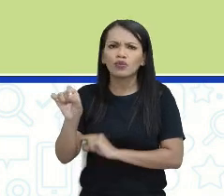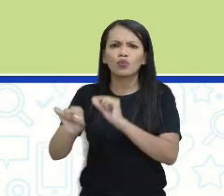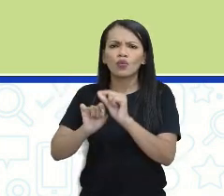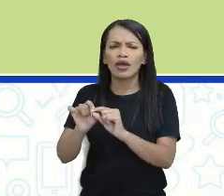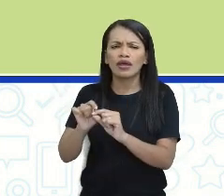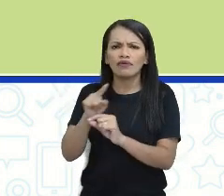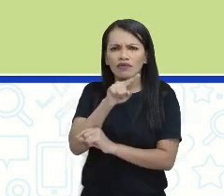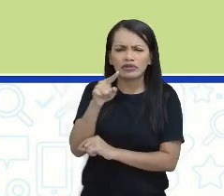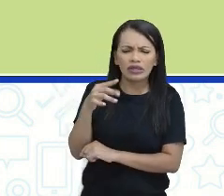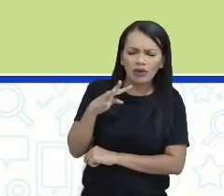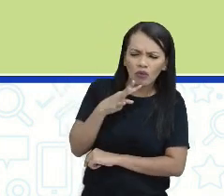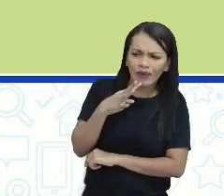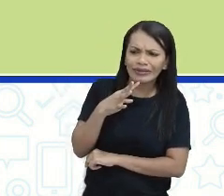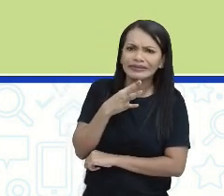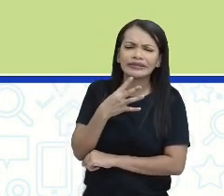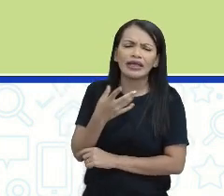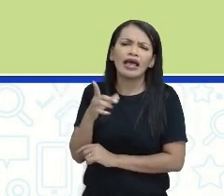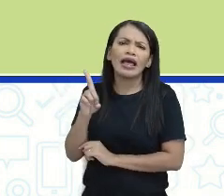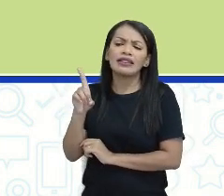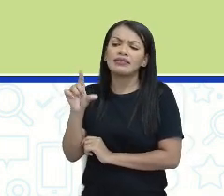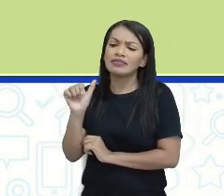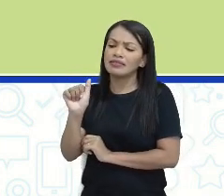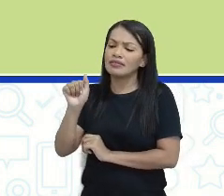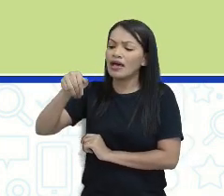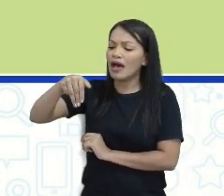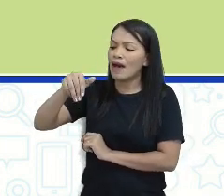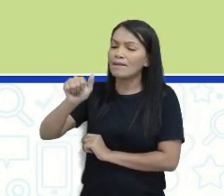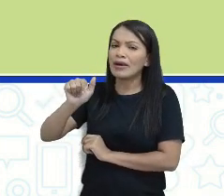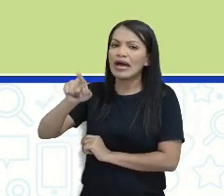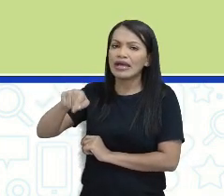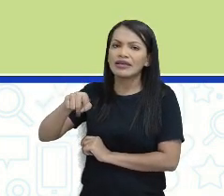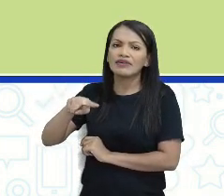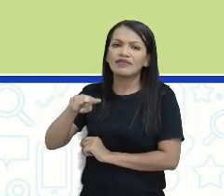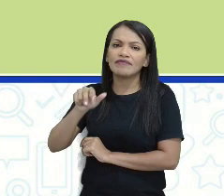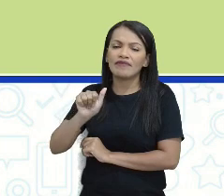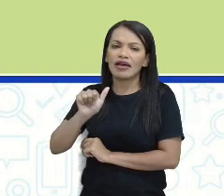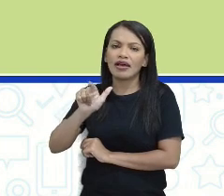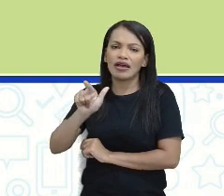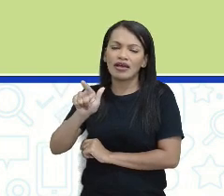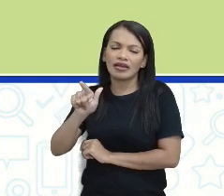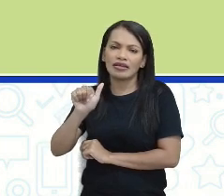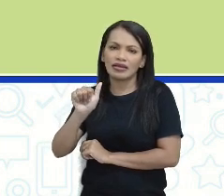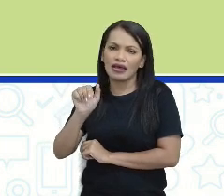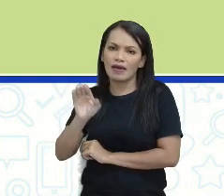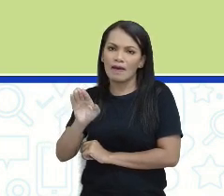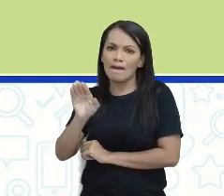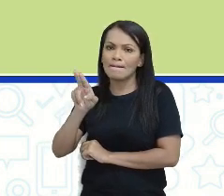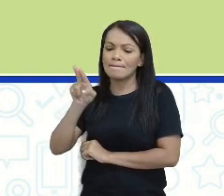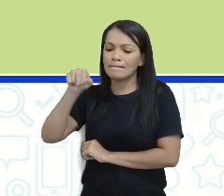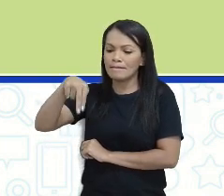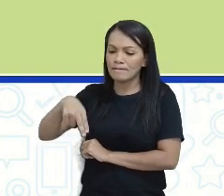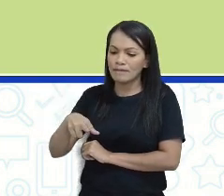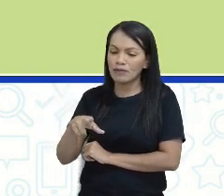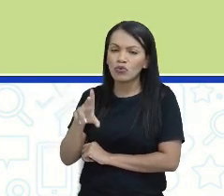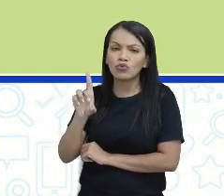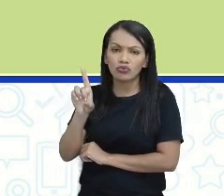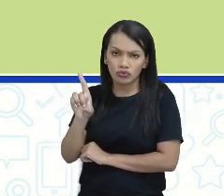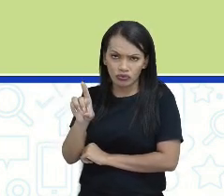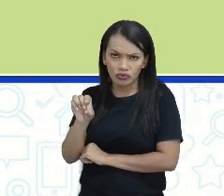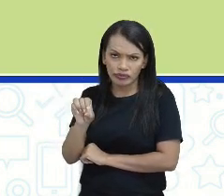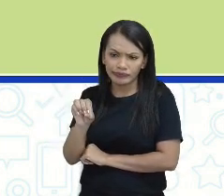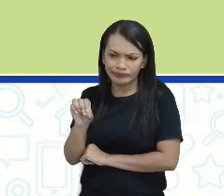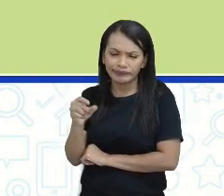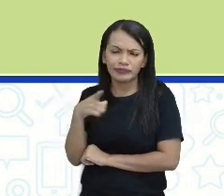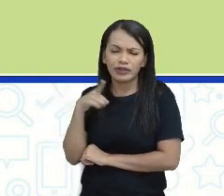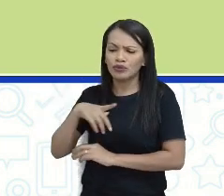humor, com a sátira, né? Ó, a paródia, portanto, é a recriação de um texto geralmente